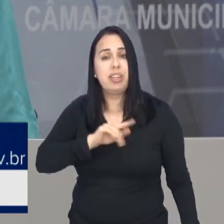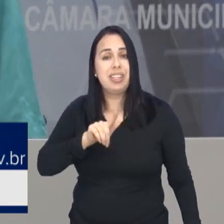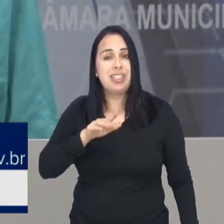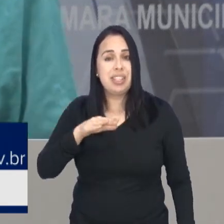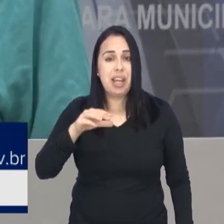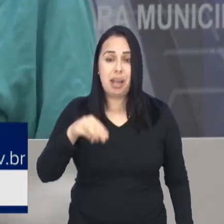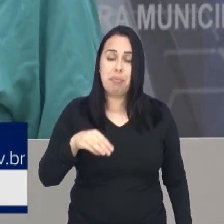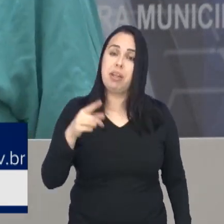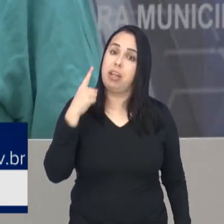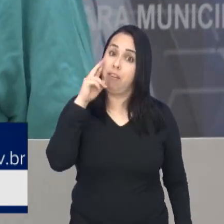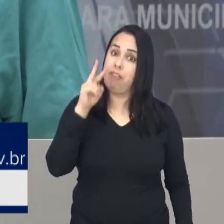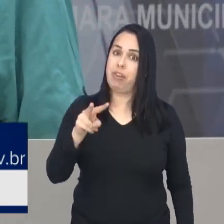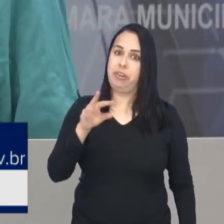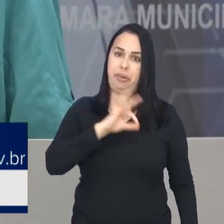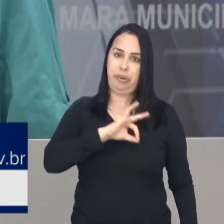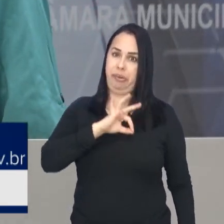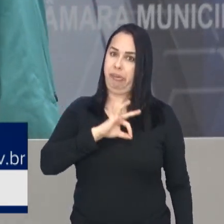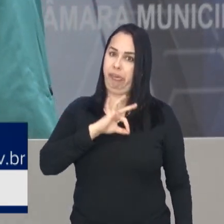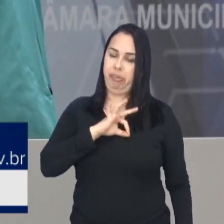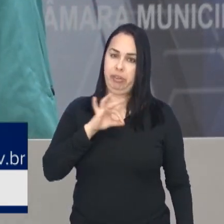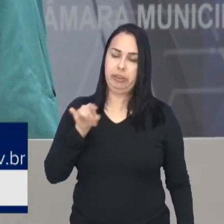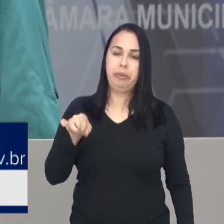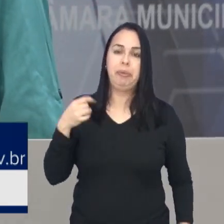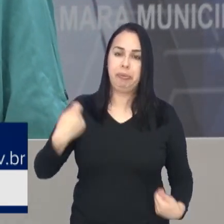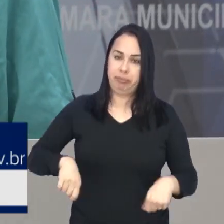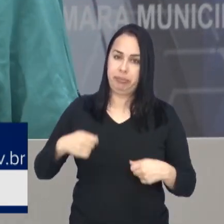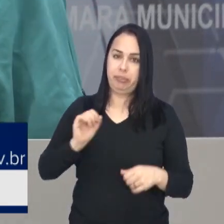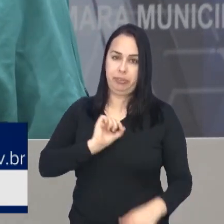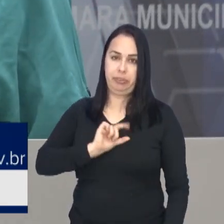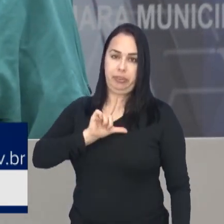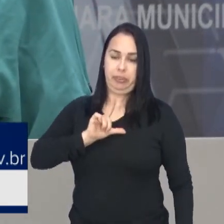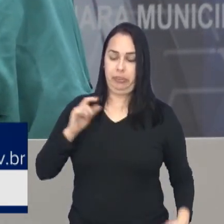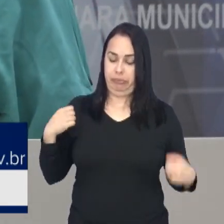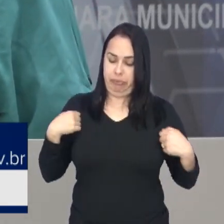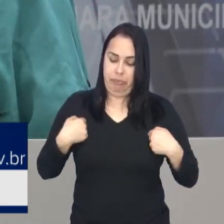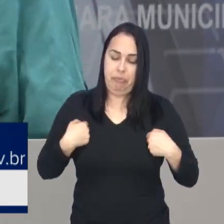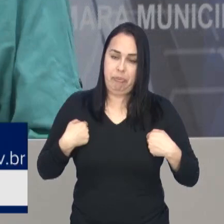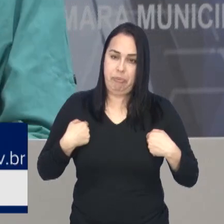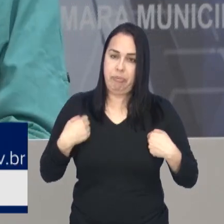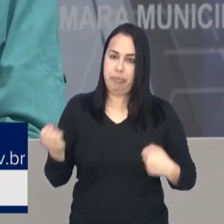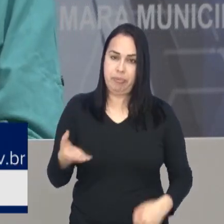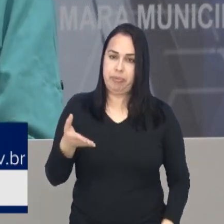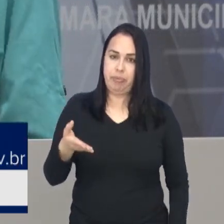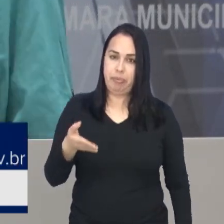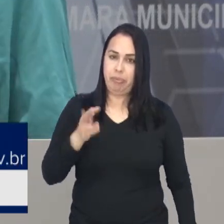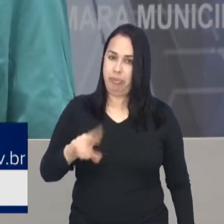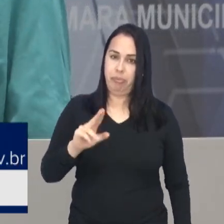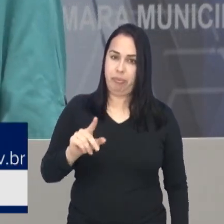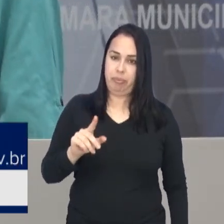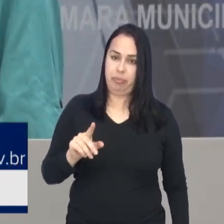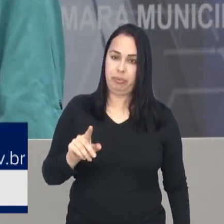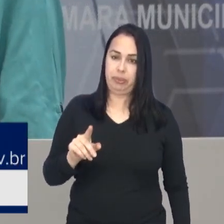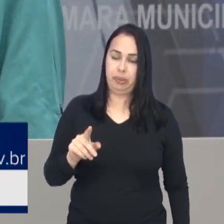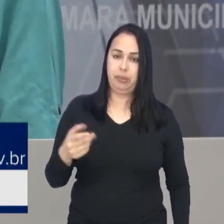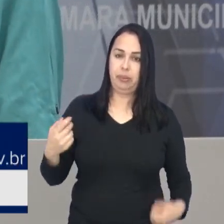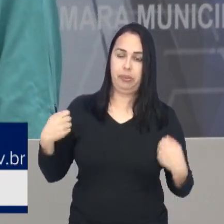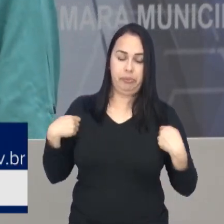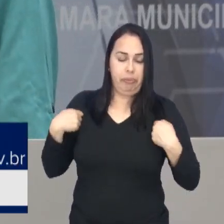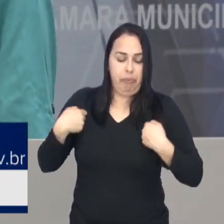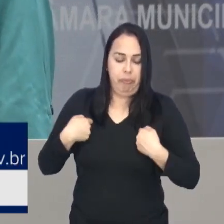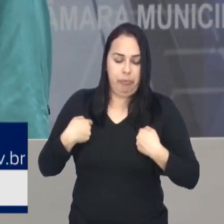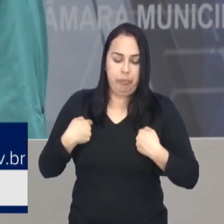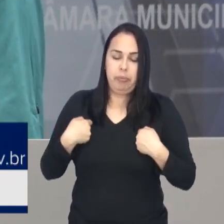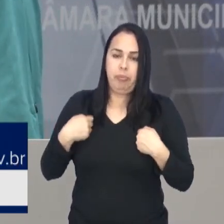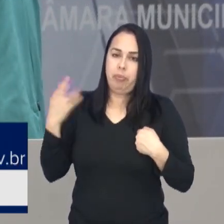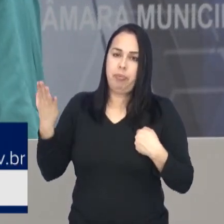guardas, porque não é só de glamour que vive guarda, não. E nem de farda nova. Porque a farda nova não está pondo o arroz e feijão na